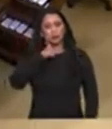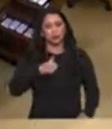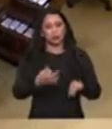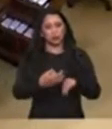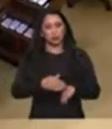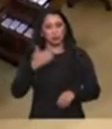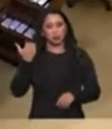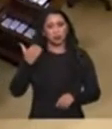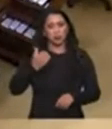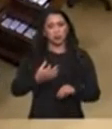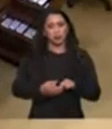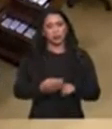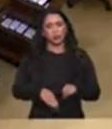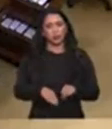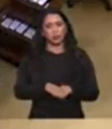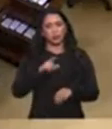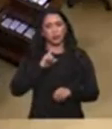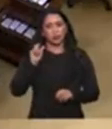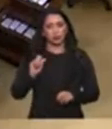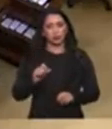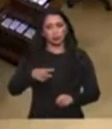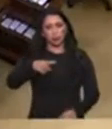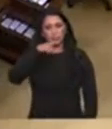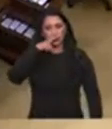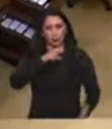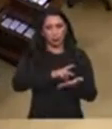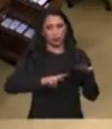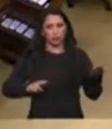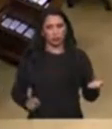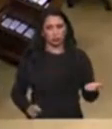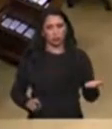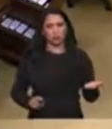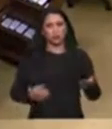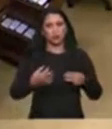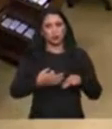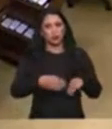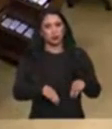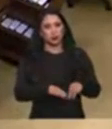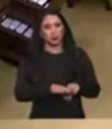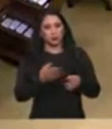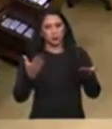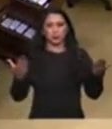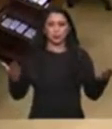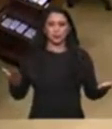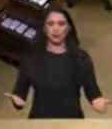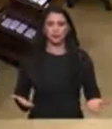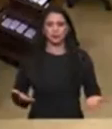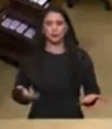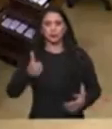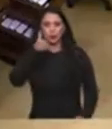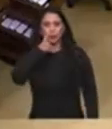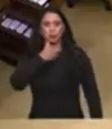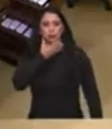Lúcia, excelentíssimo senhor ministro Edson Fachin, relator, excelentíssimos senhores ministros, excelentíssimas senhoras e